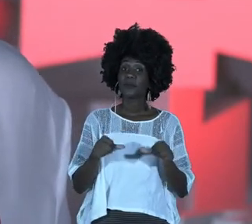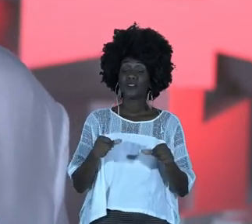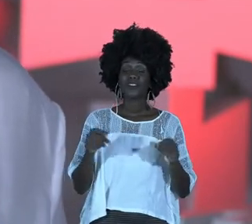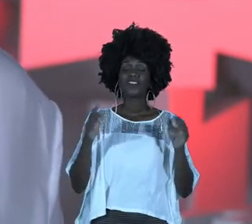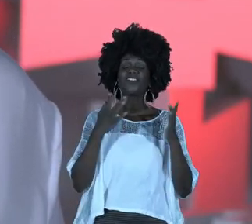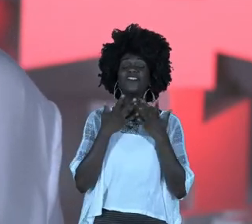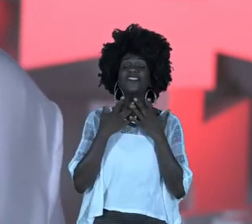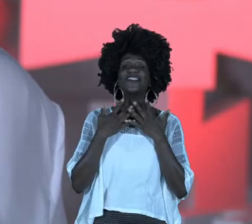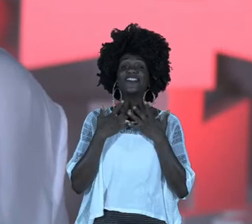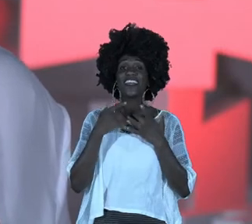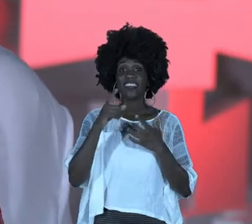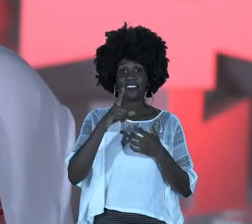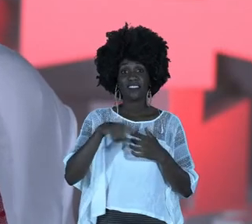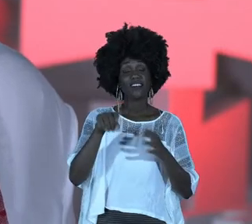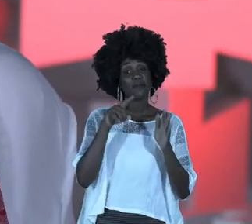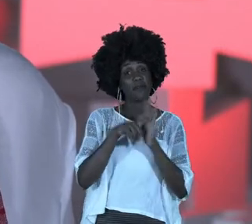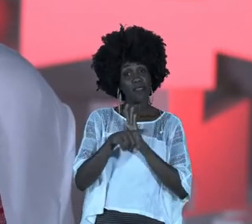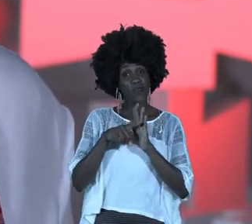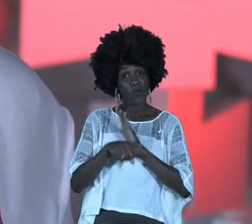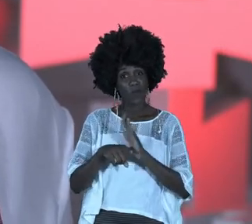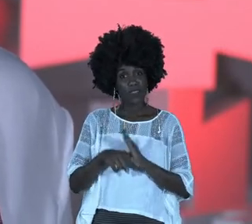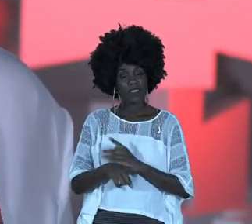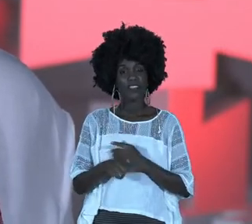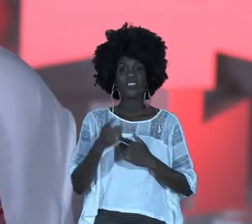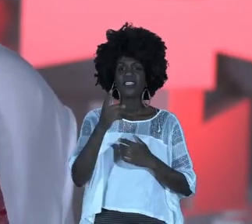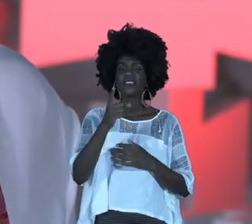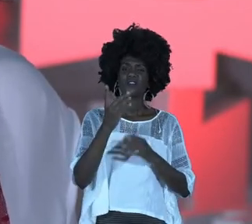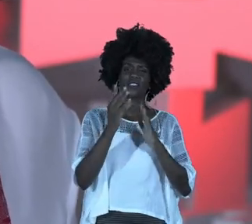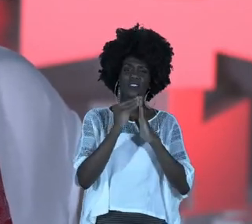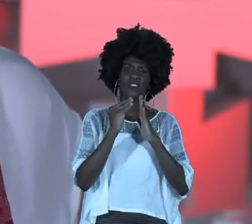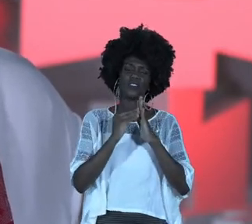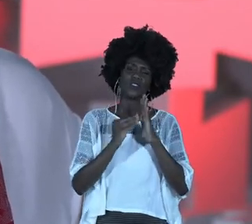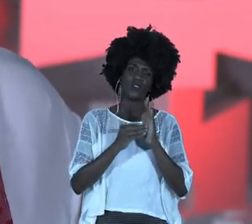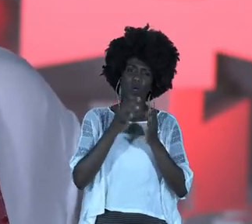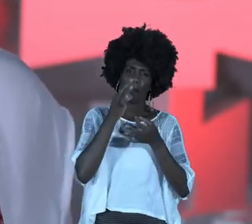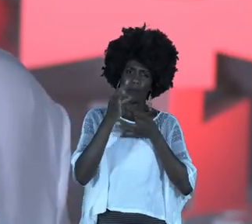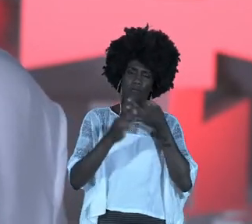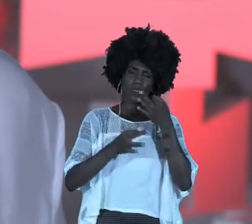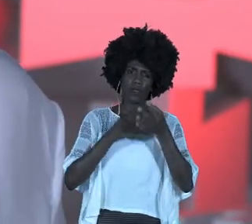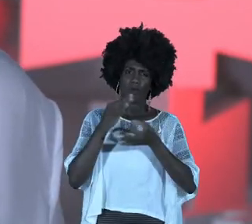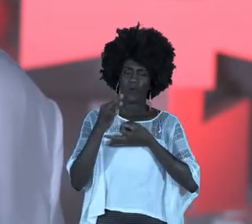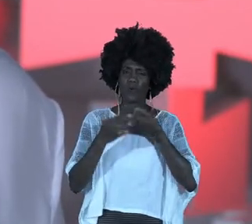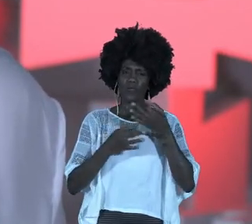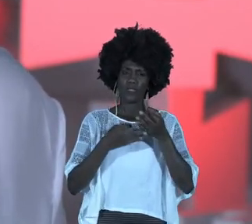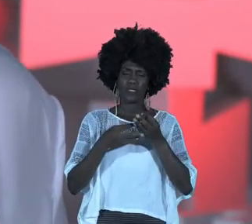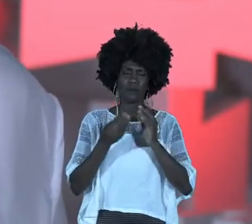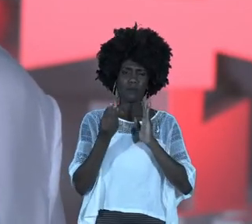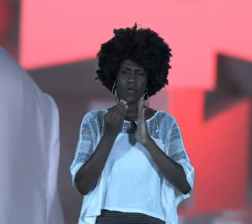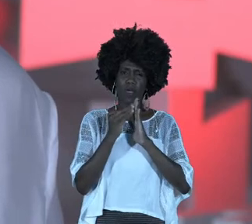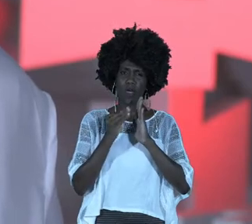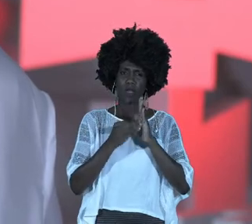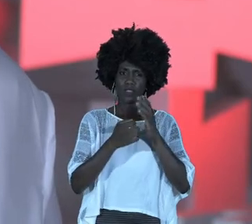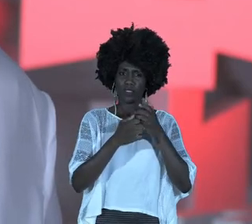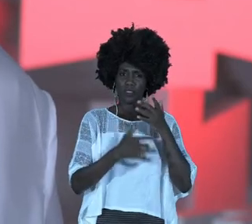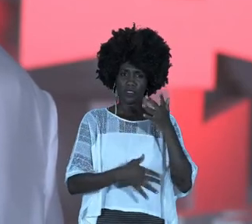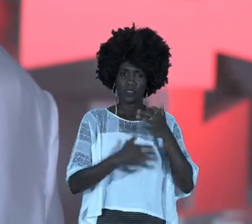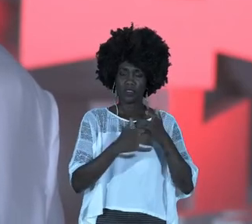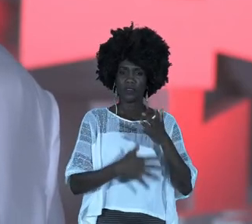muita vontade que vocês façam perguntas, que vocês coloquem suas perguntas, suas observações aí no